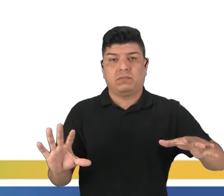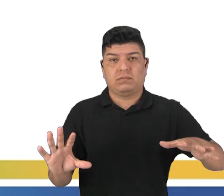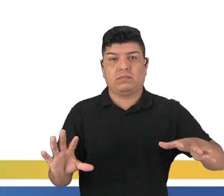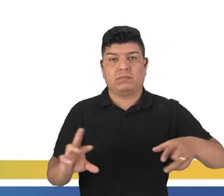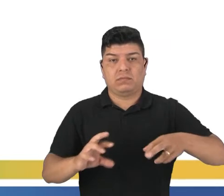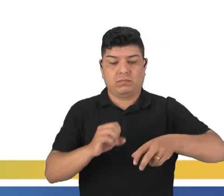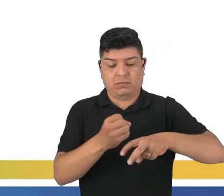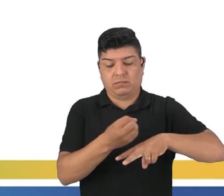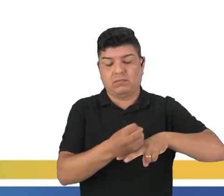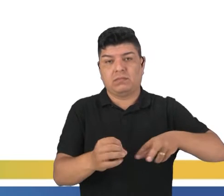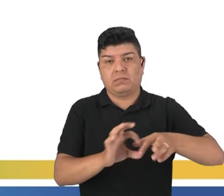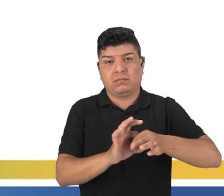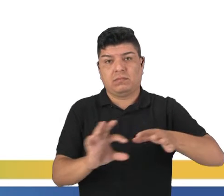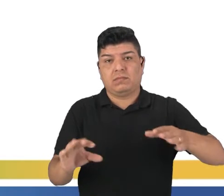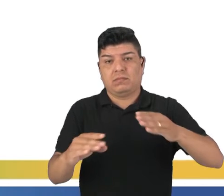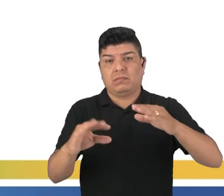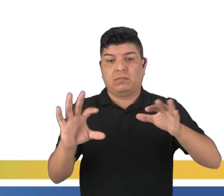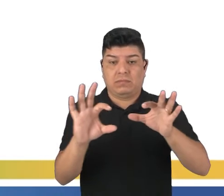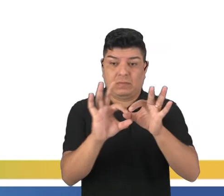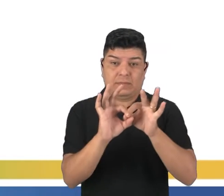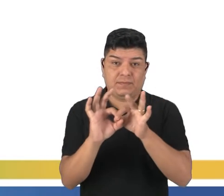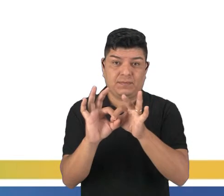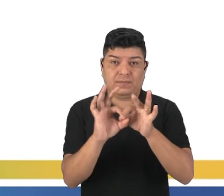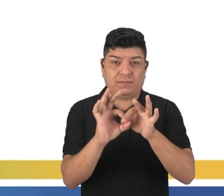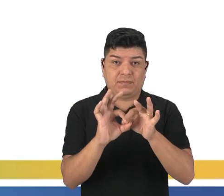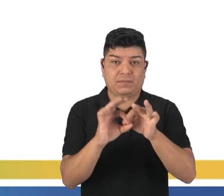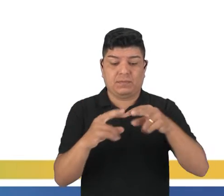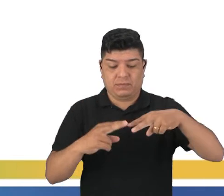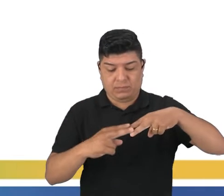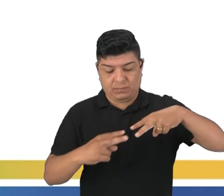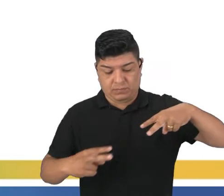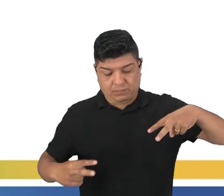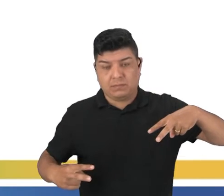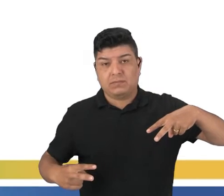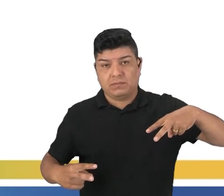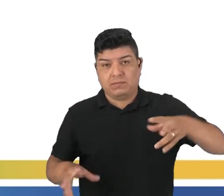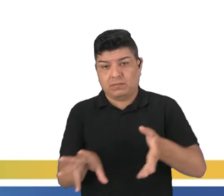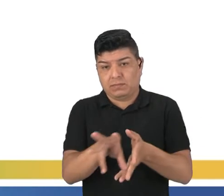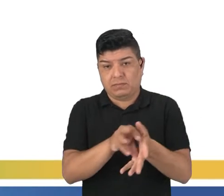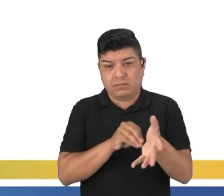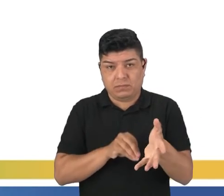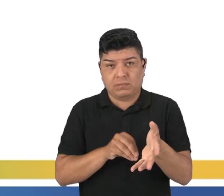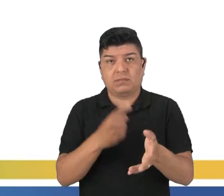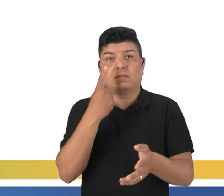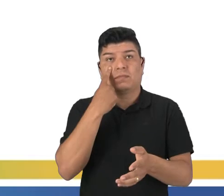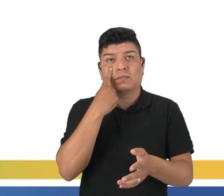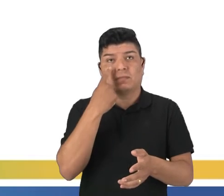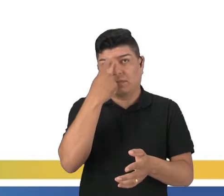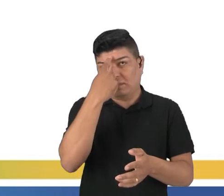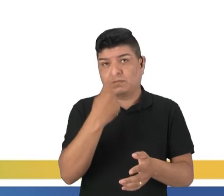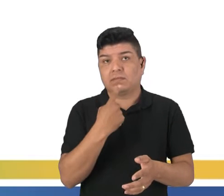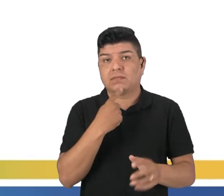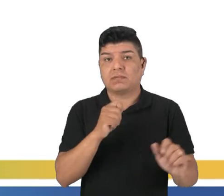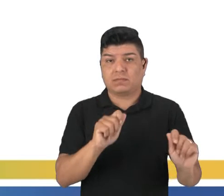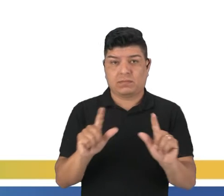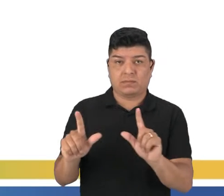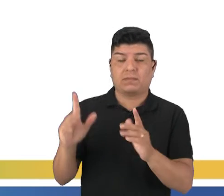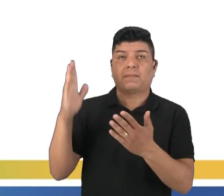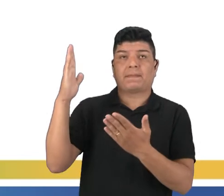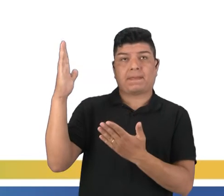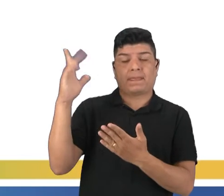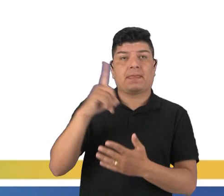Esses ribonucleotídeos eles se emparelham com a fita de DNA que serve como fita molde. Como vocês podem observar na